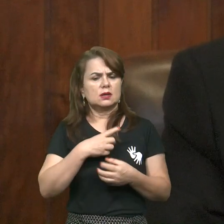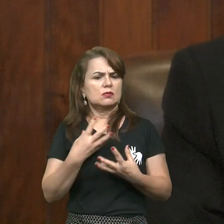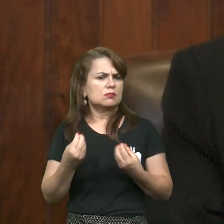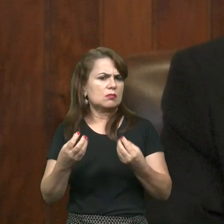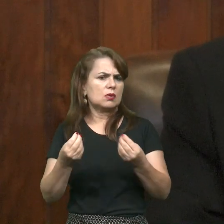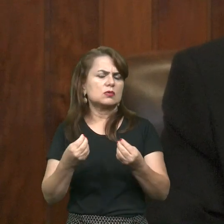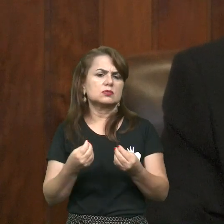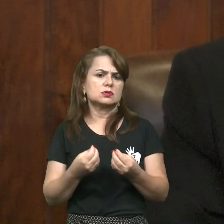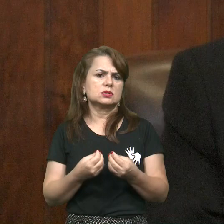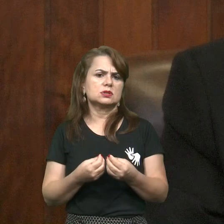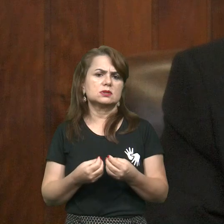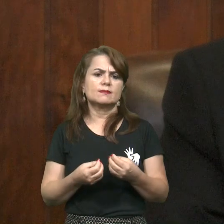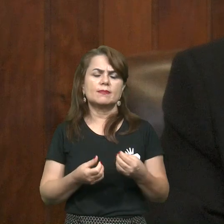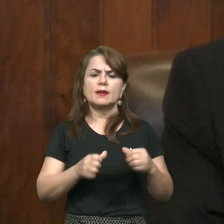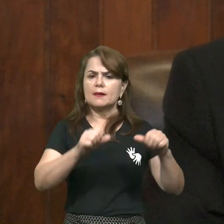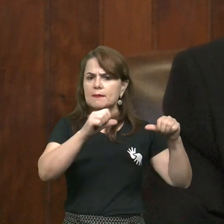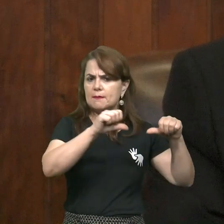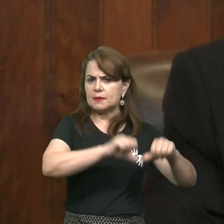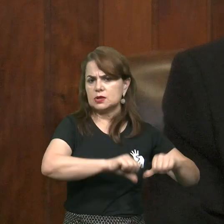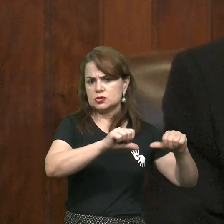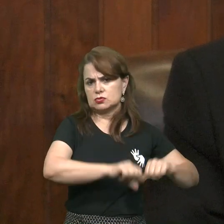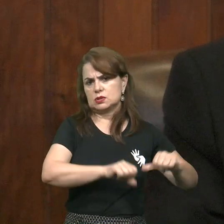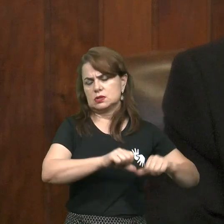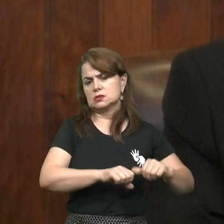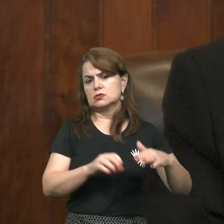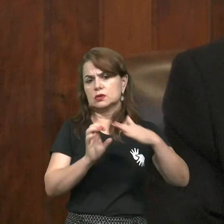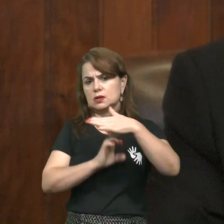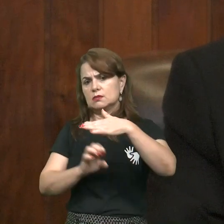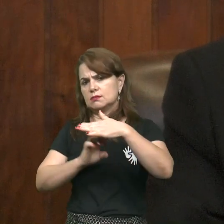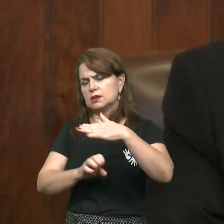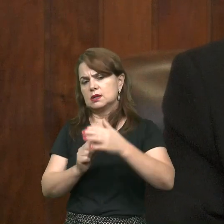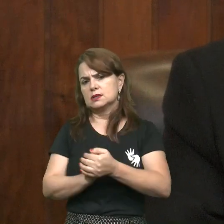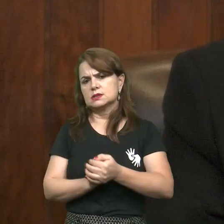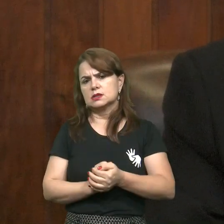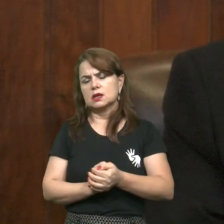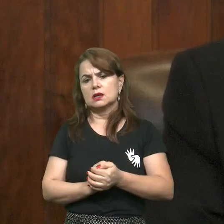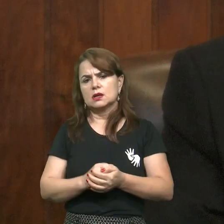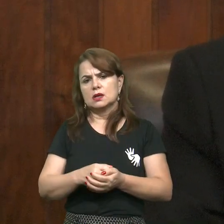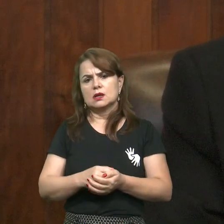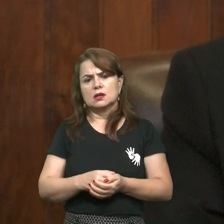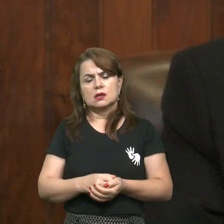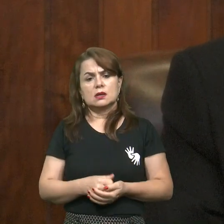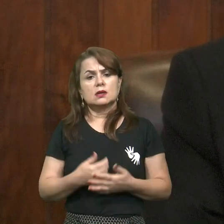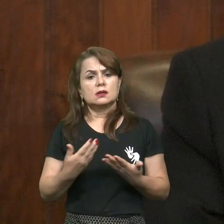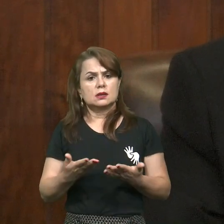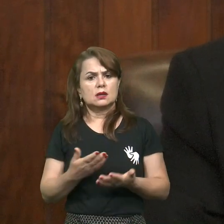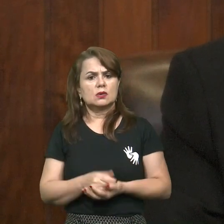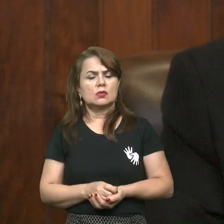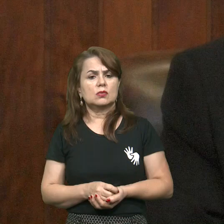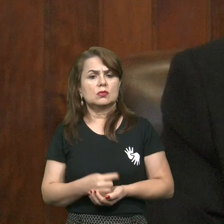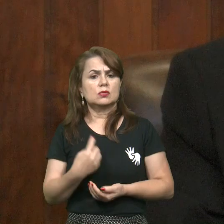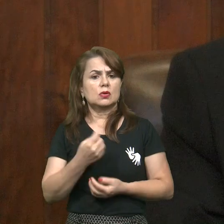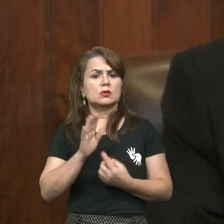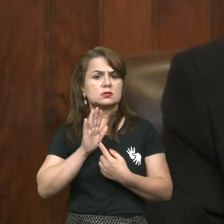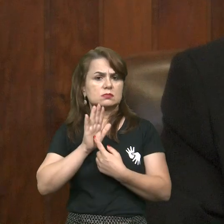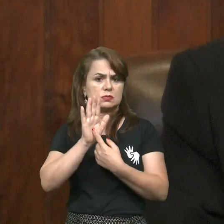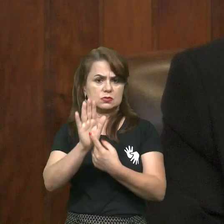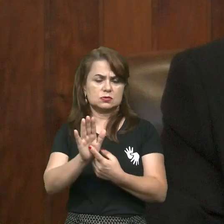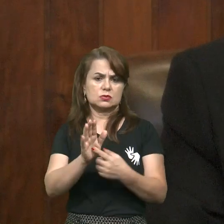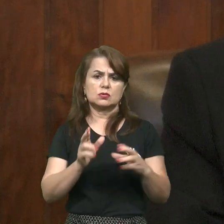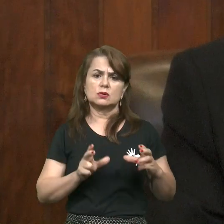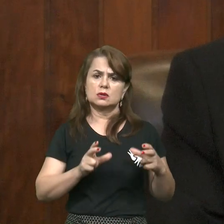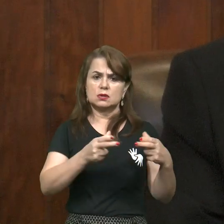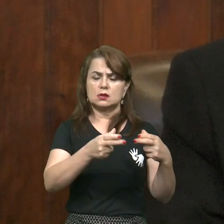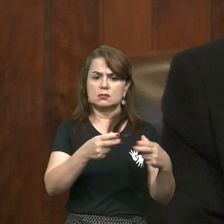favorecimentos, danos ao erário, perseguições contra empresas como a ConstruCasa, etc. Muitas dessas apontadas pela própria Câmara